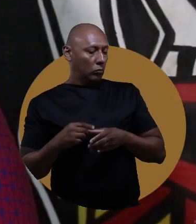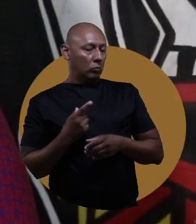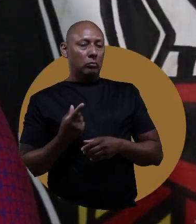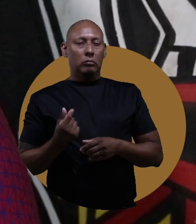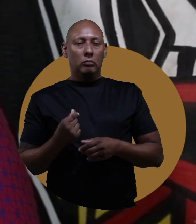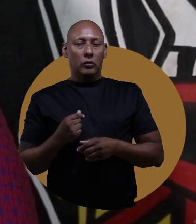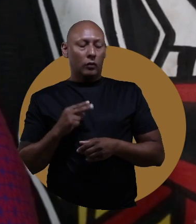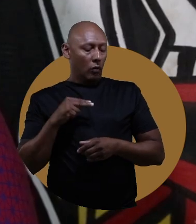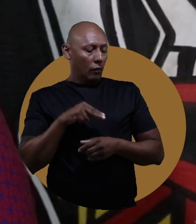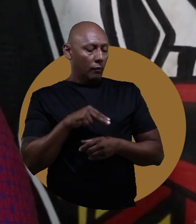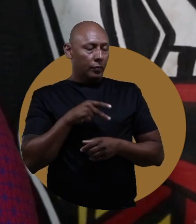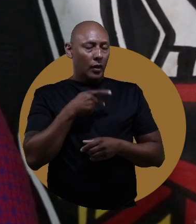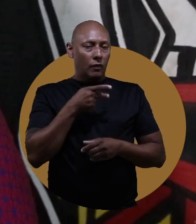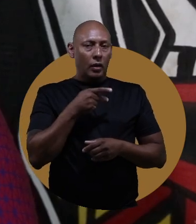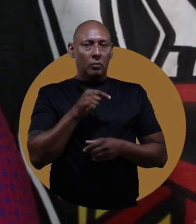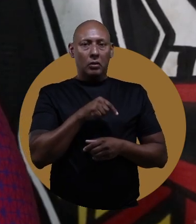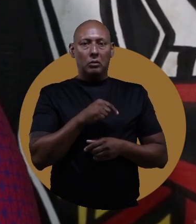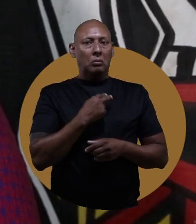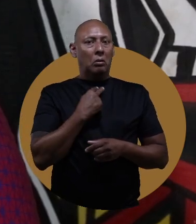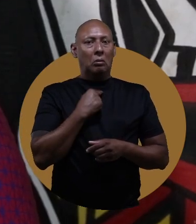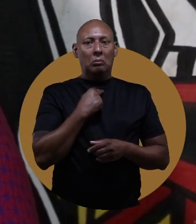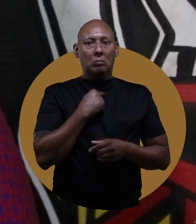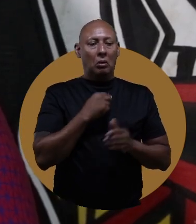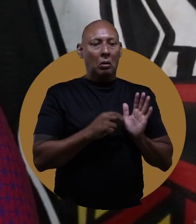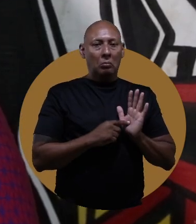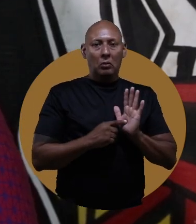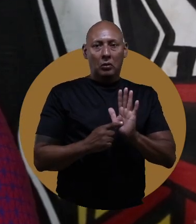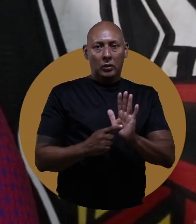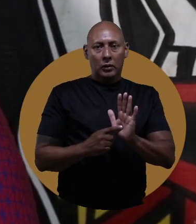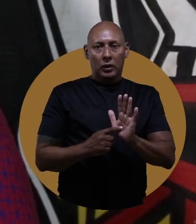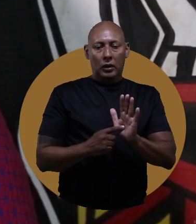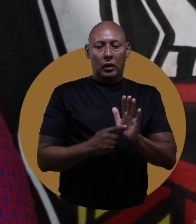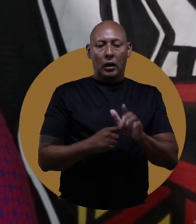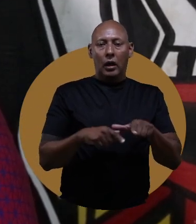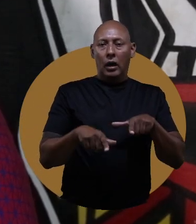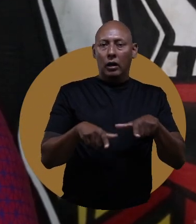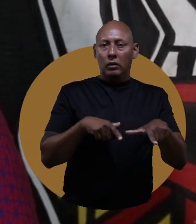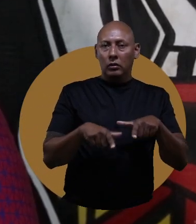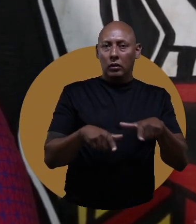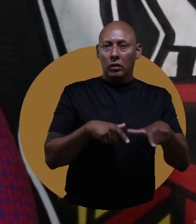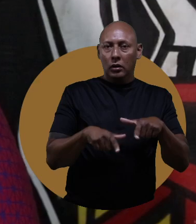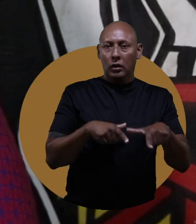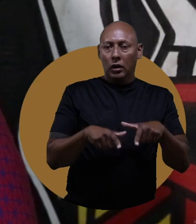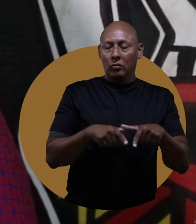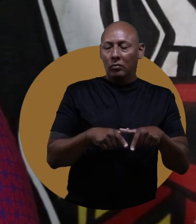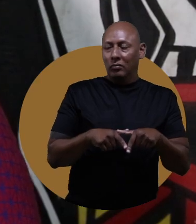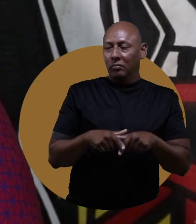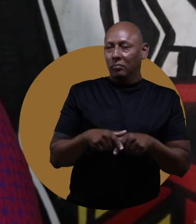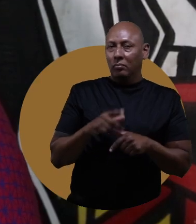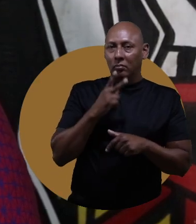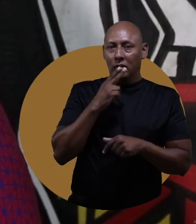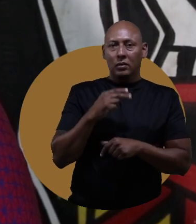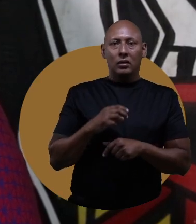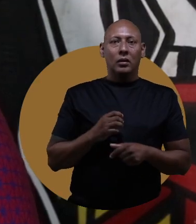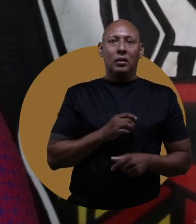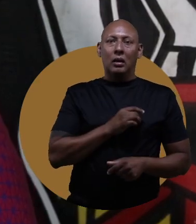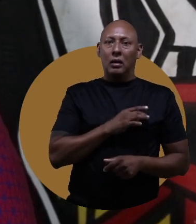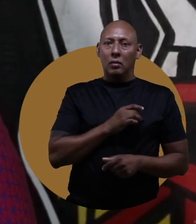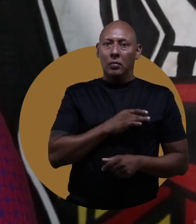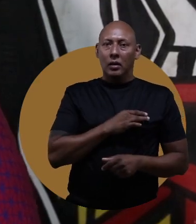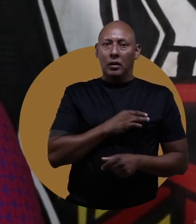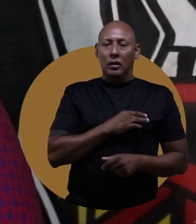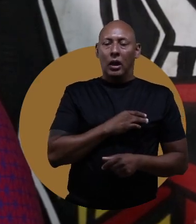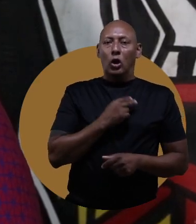a classe trabalhadora, ela vive intimidada, né? A classe trabalhadora, na concepção da classe dominante, é para trabalhar. Então, ela não